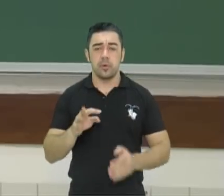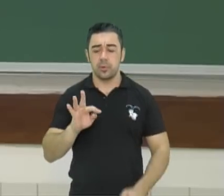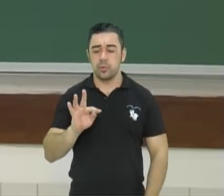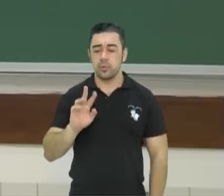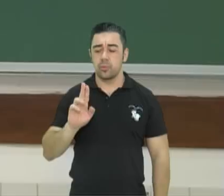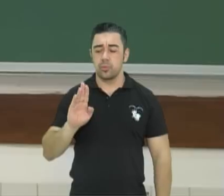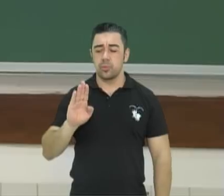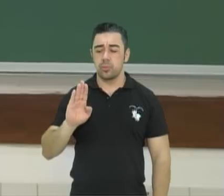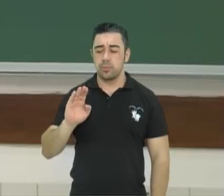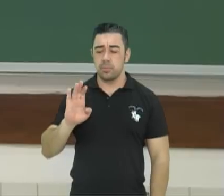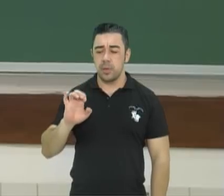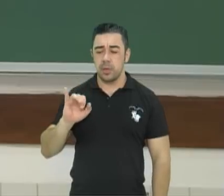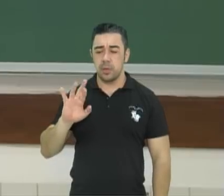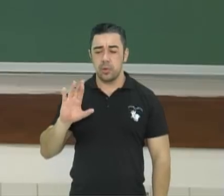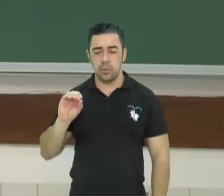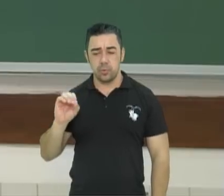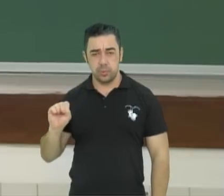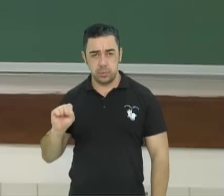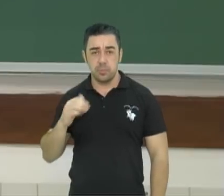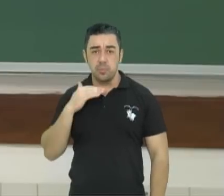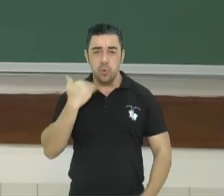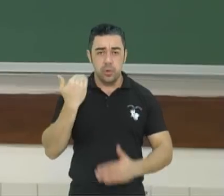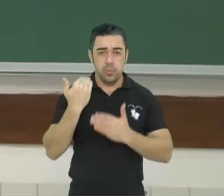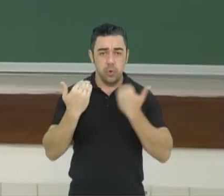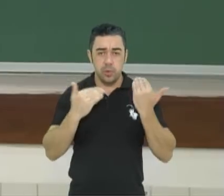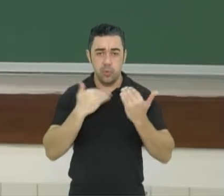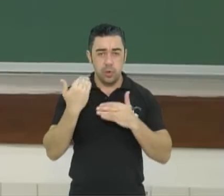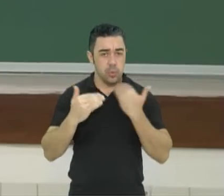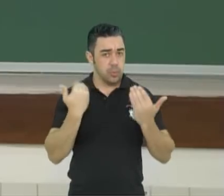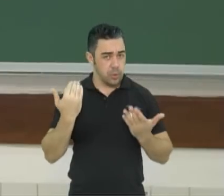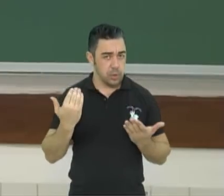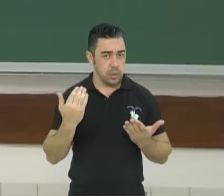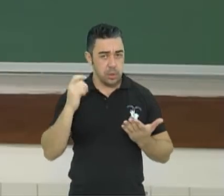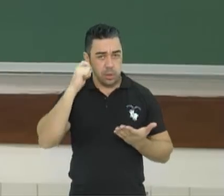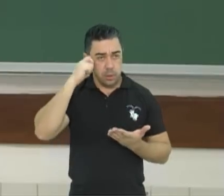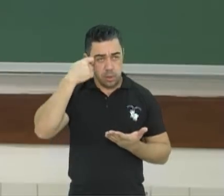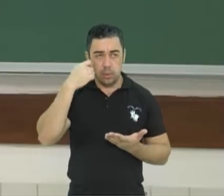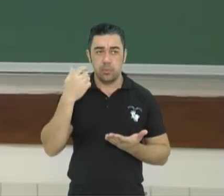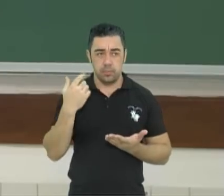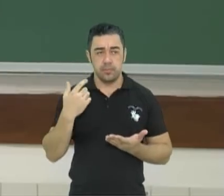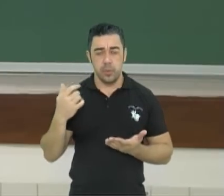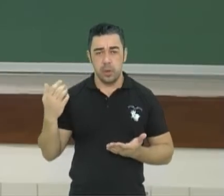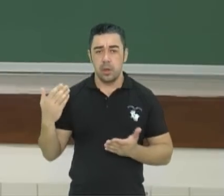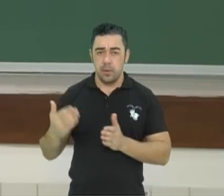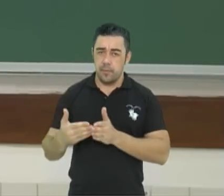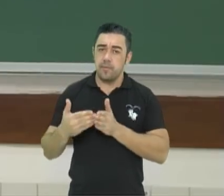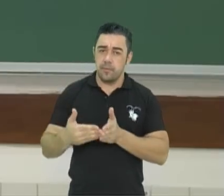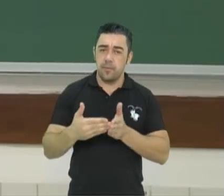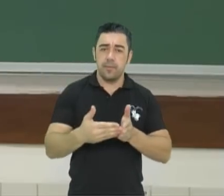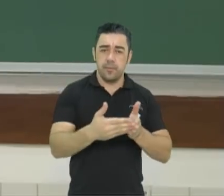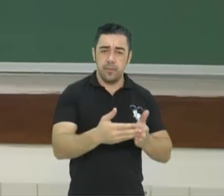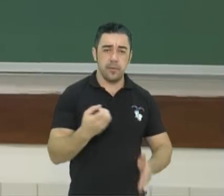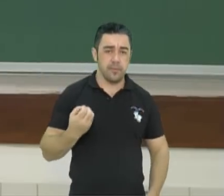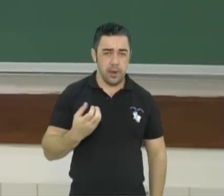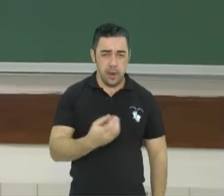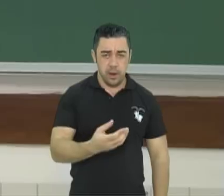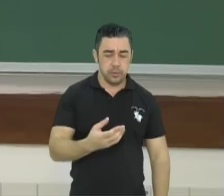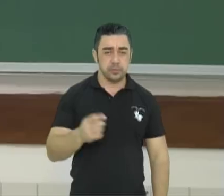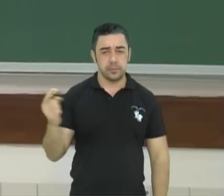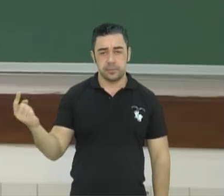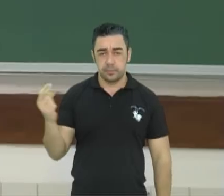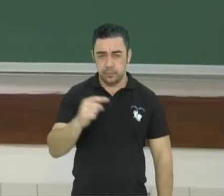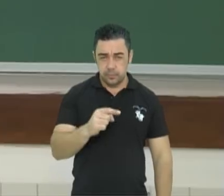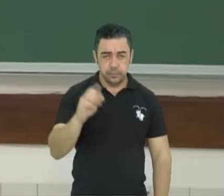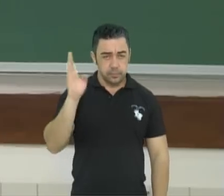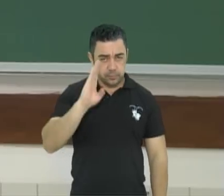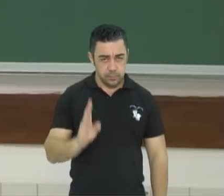tumbeiros, devido à alta mortalidade que esses navios provocavam nos negros, que essa viagem provocava nos negros africanos que vieram